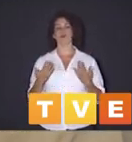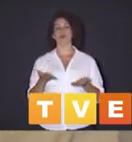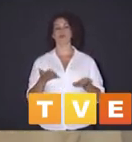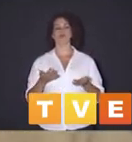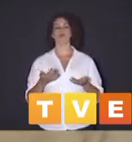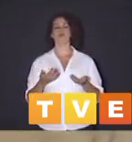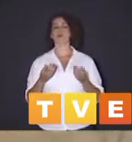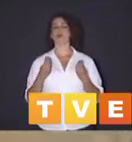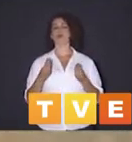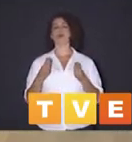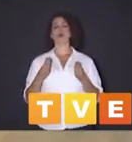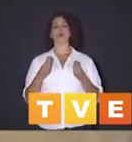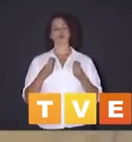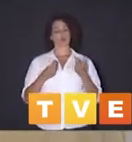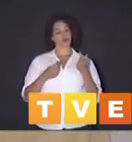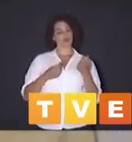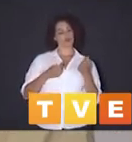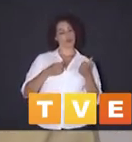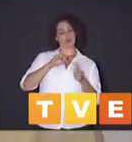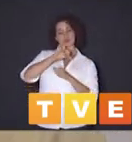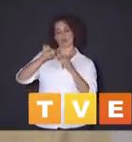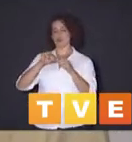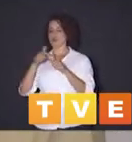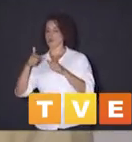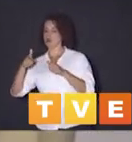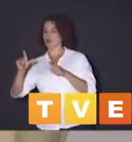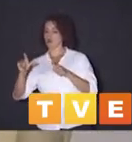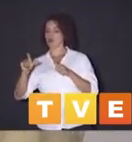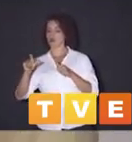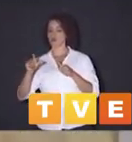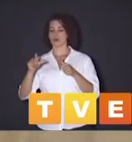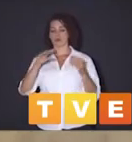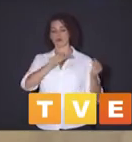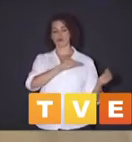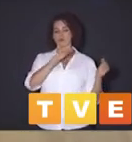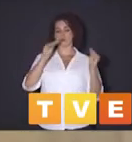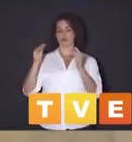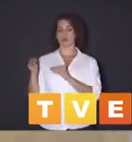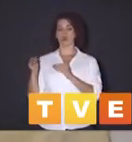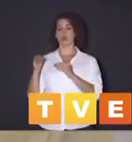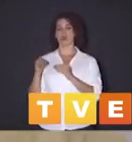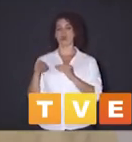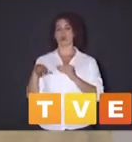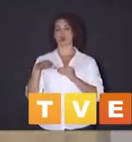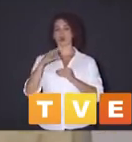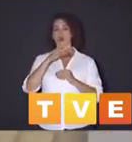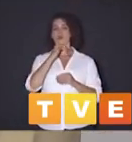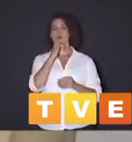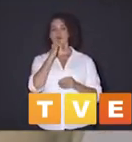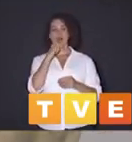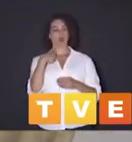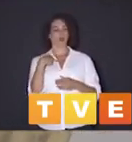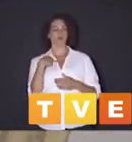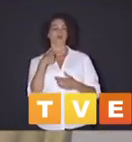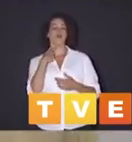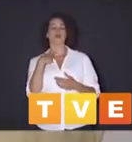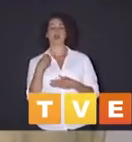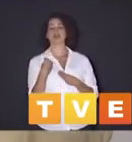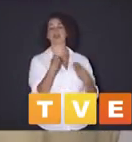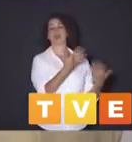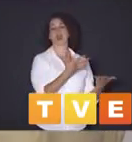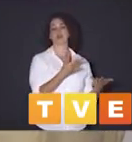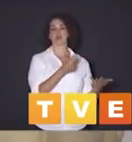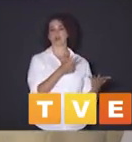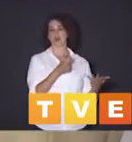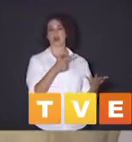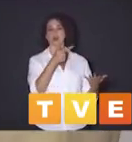transferir o meu dinheiro pra outro e no caso de dinheiro essa transferência é completamente anônima eu dou meu dinheiro alguém dinheiro